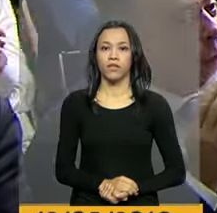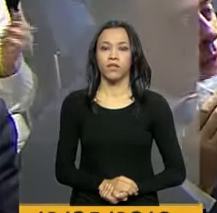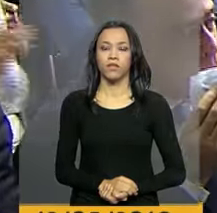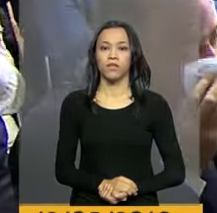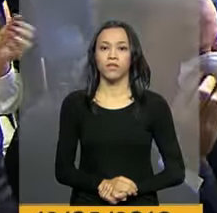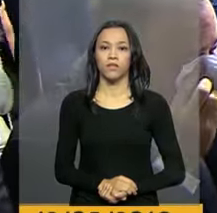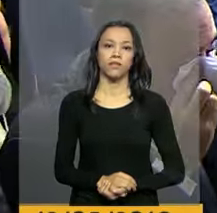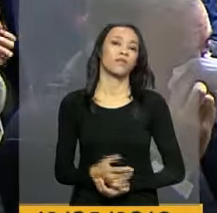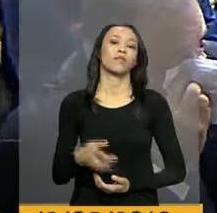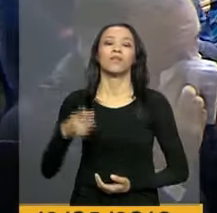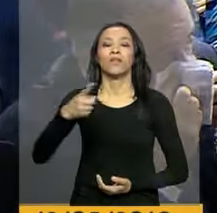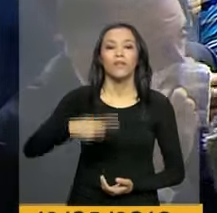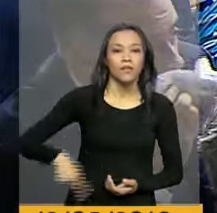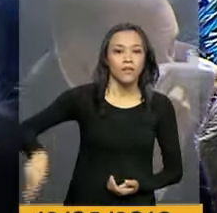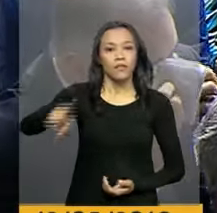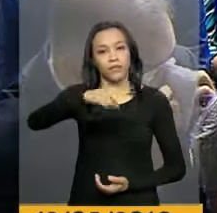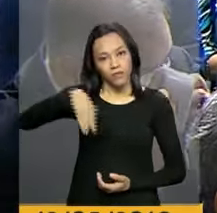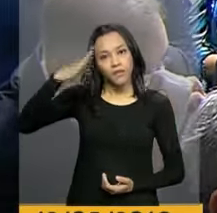Sabidamente,